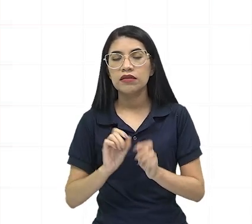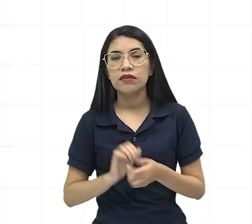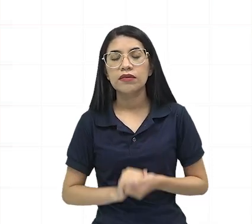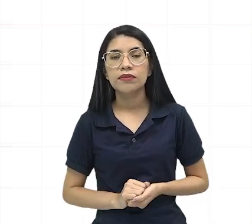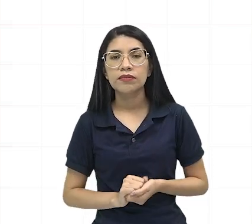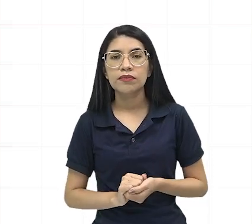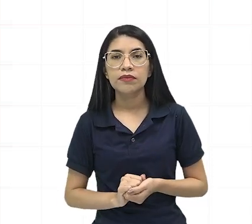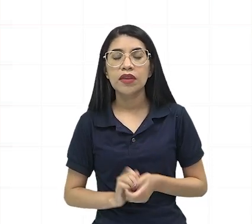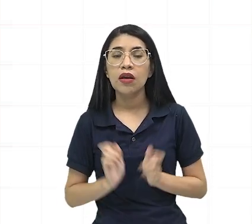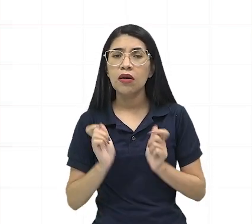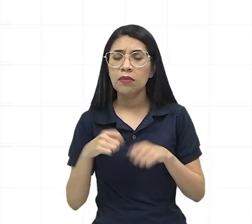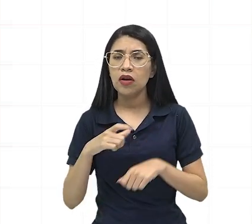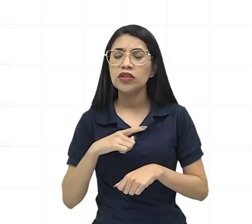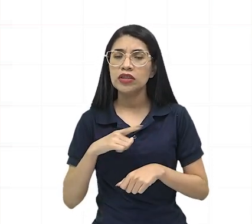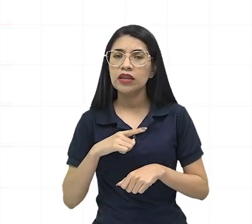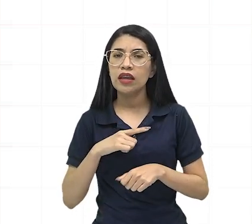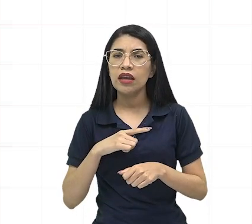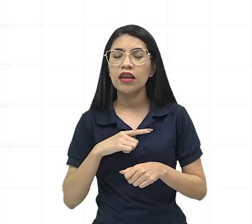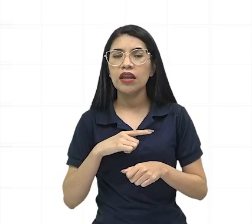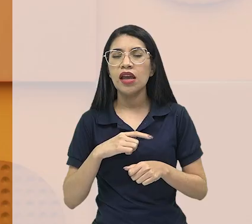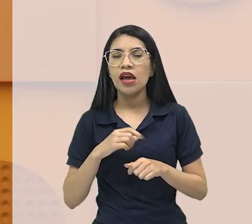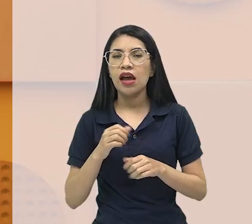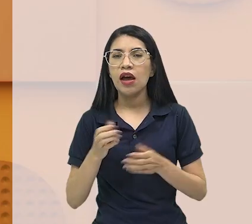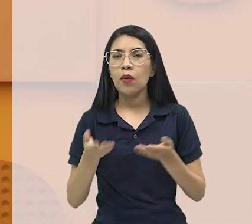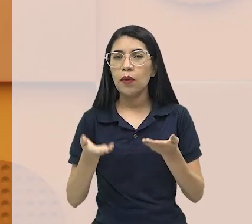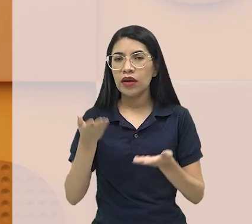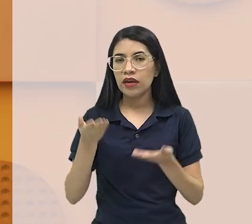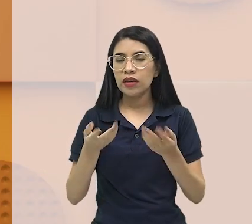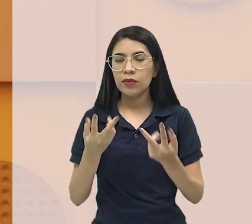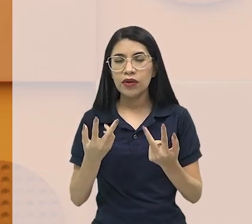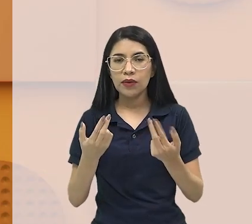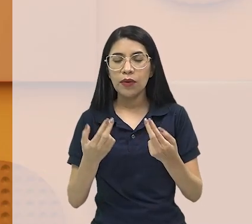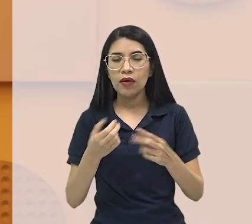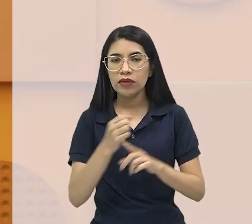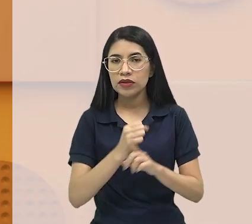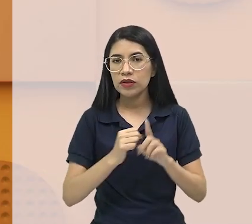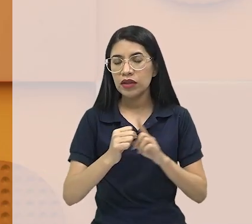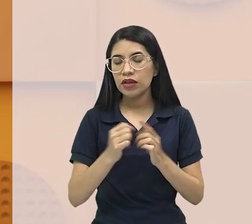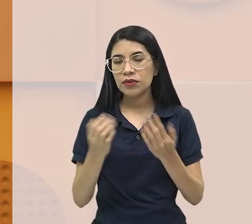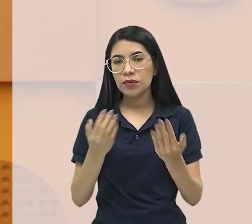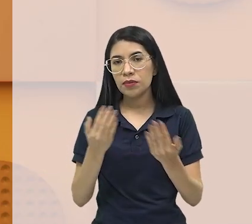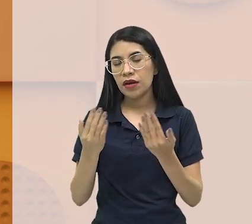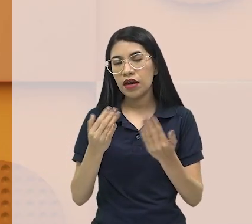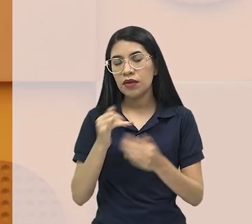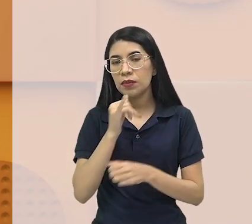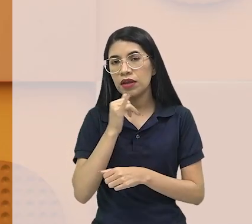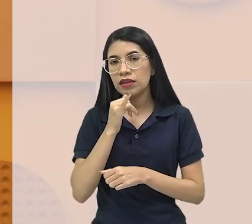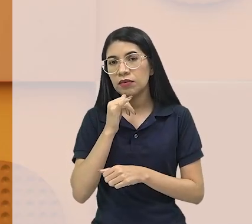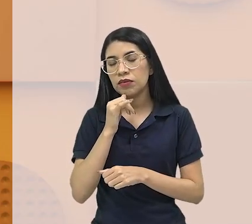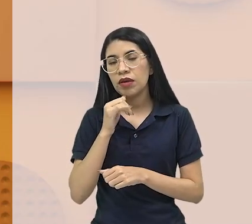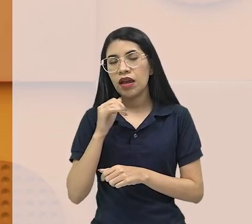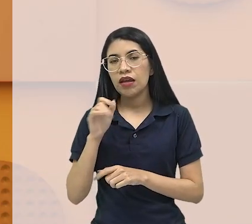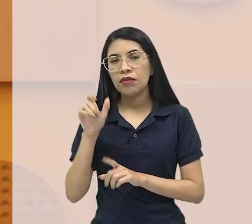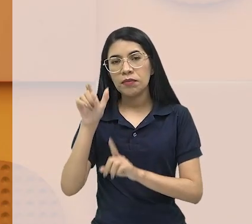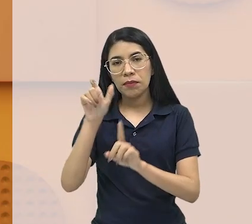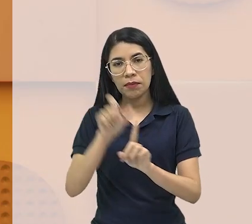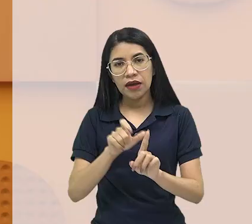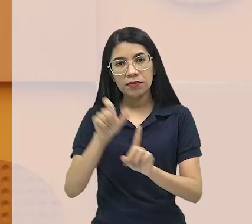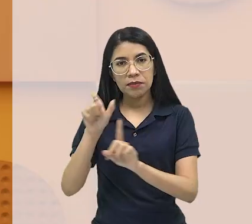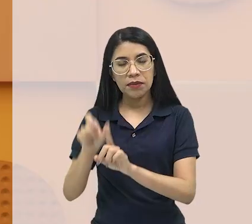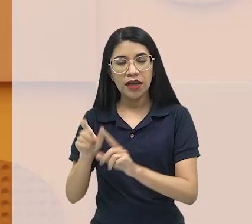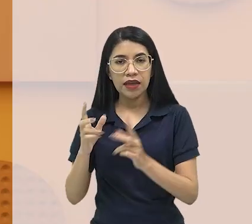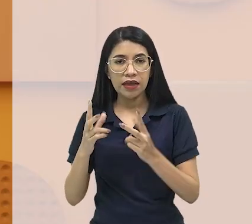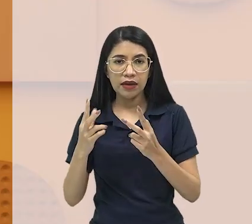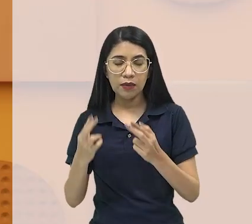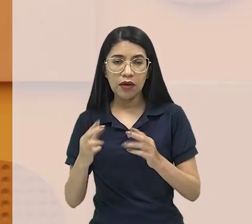nós podemos ter a mesma posição na sociedade em relação a ser uma pessoa. Mas